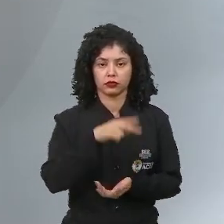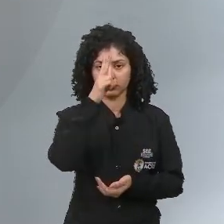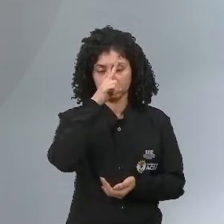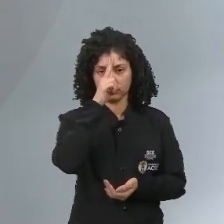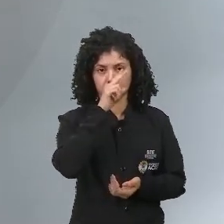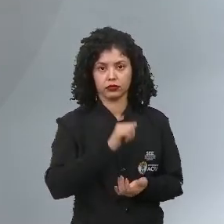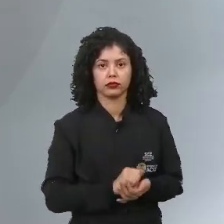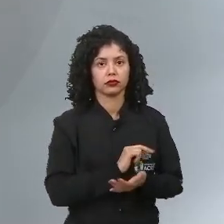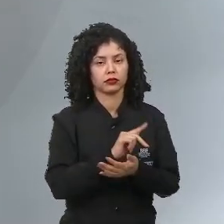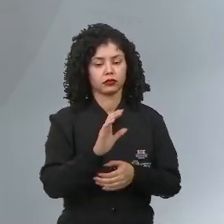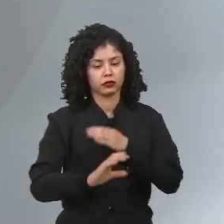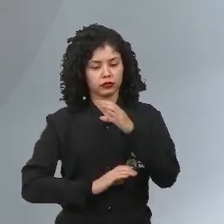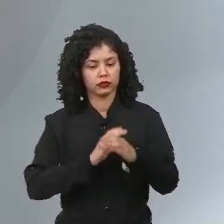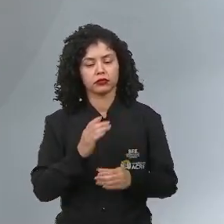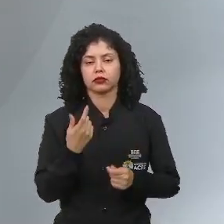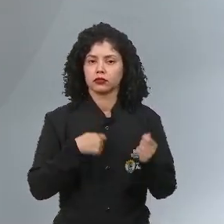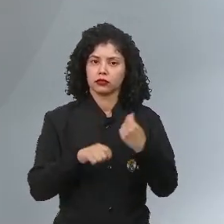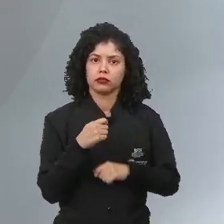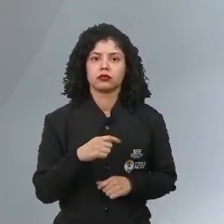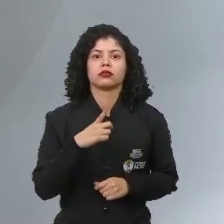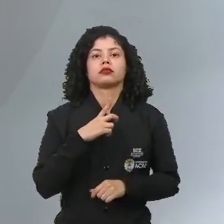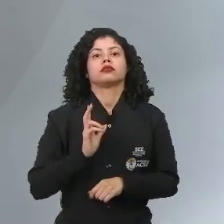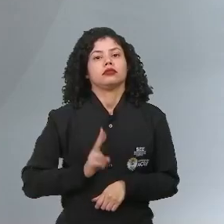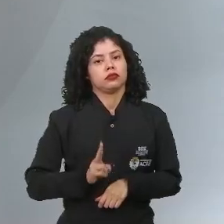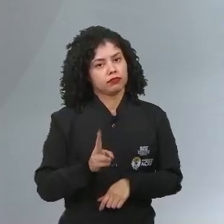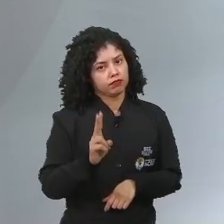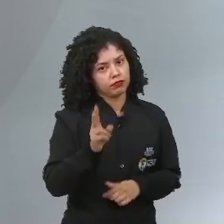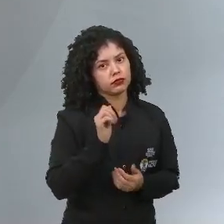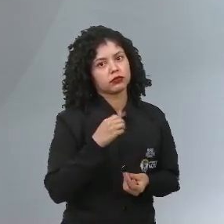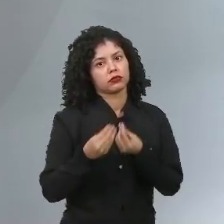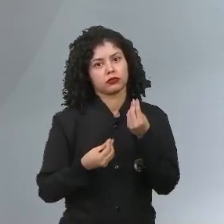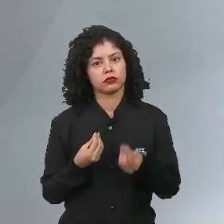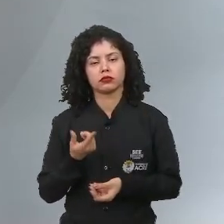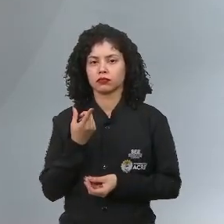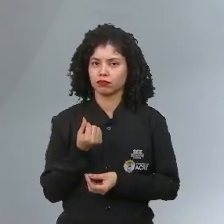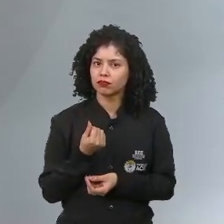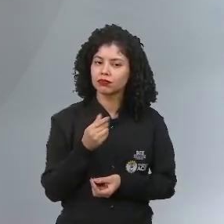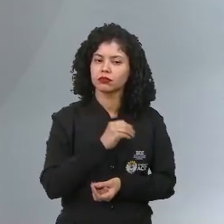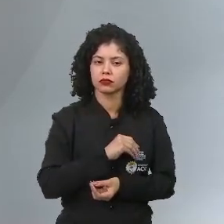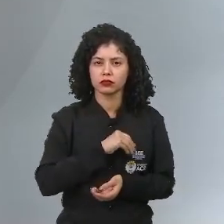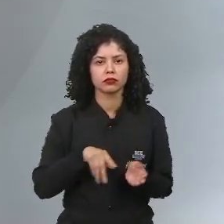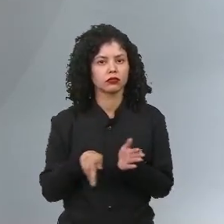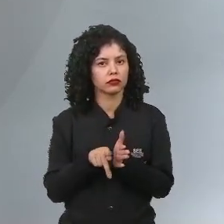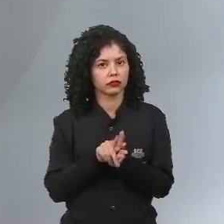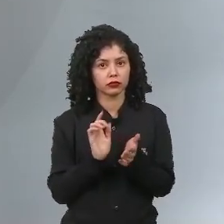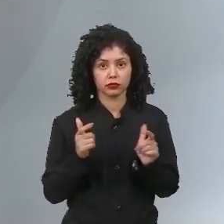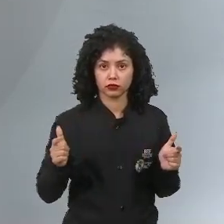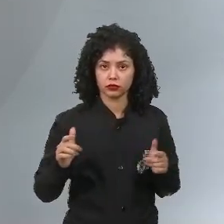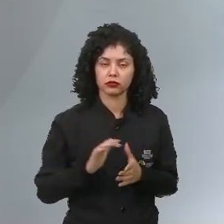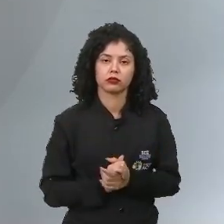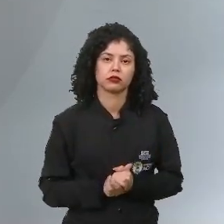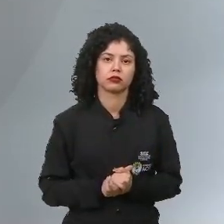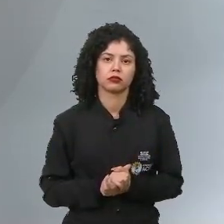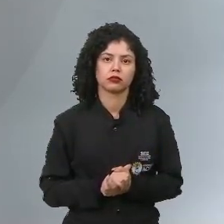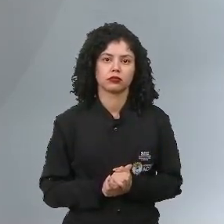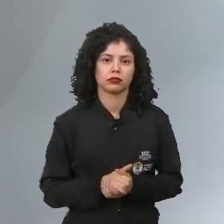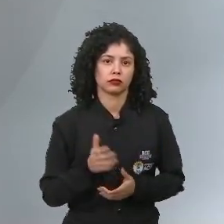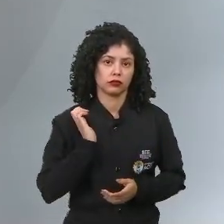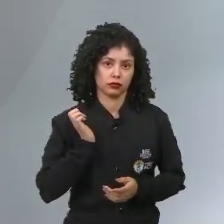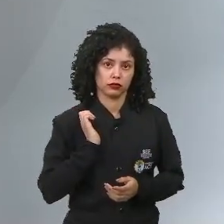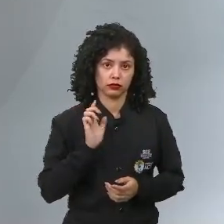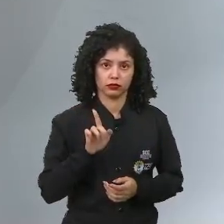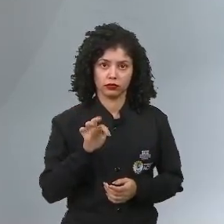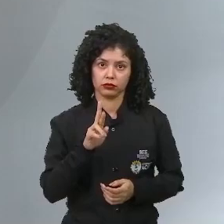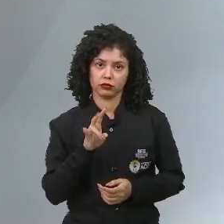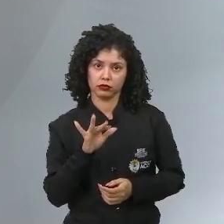que em vários ciclos econômicos a escravidão vai permanecer como forma de lucro para esses grandes proprietários. Então, essa elite